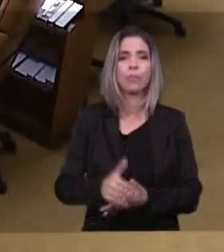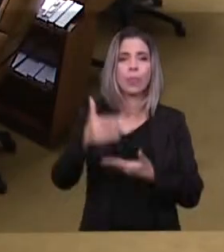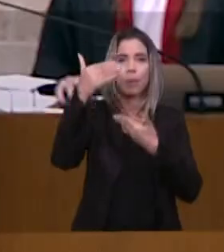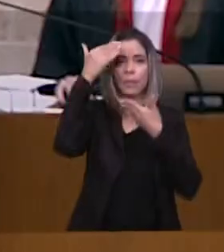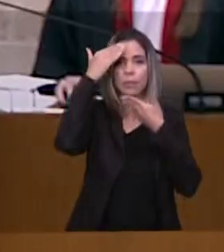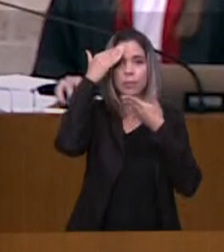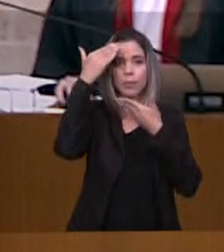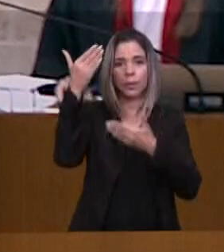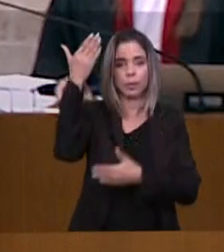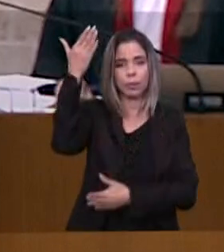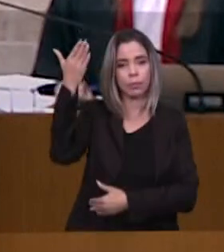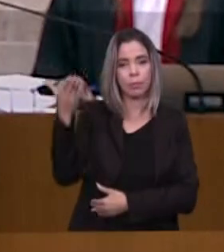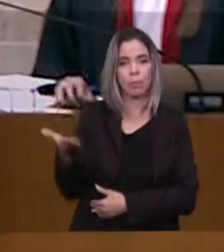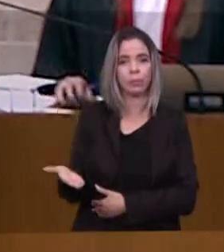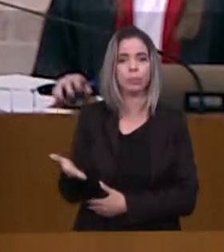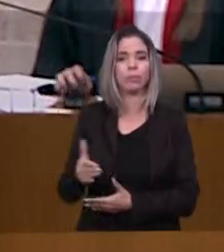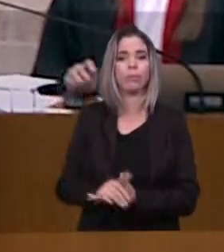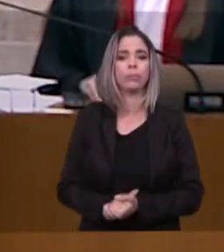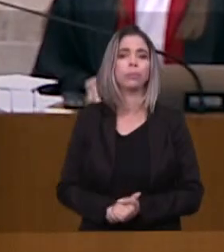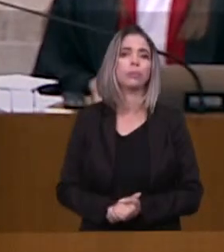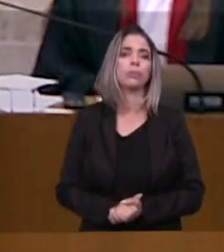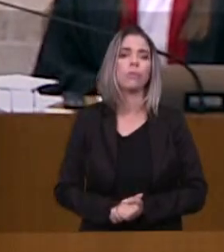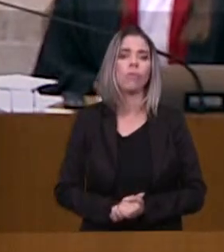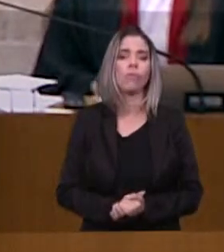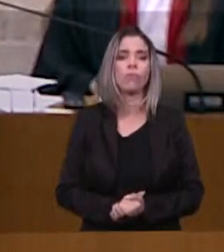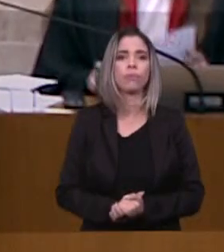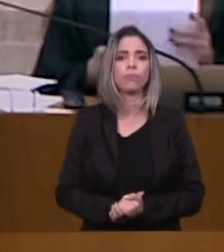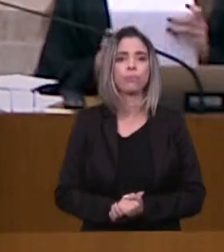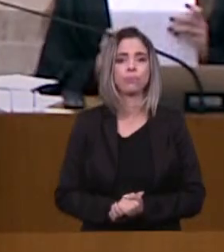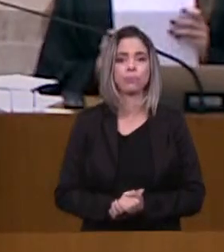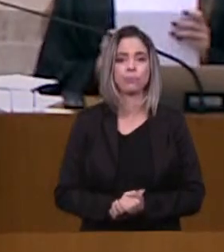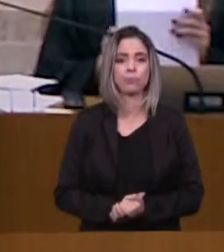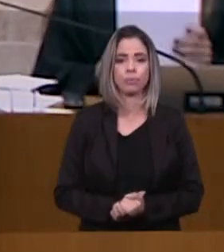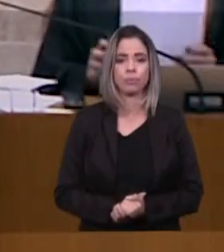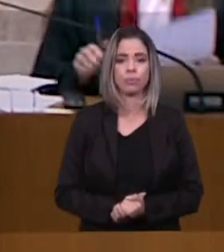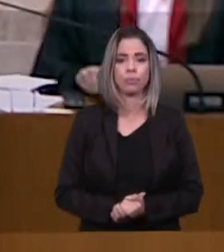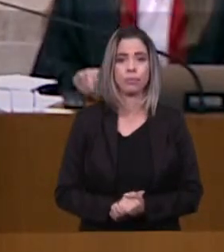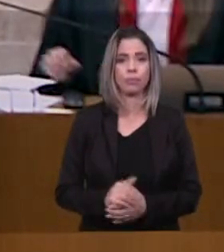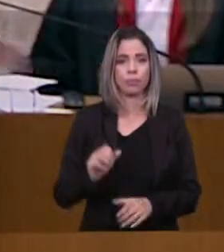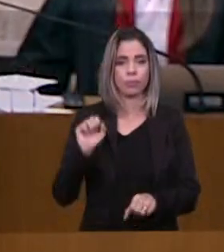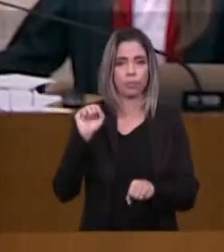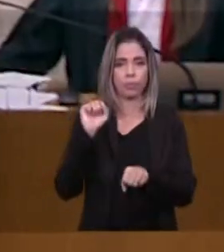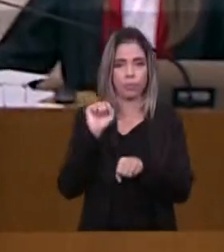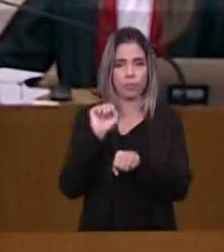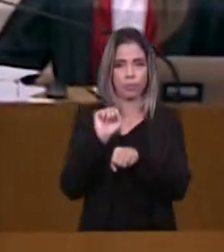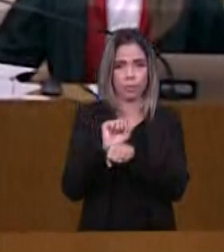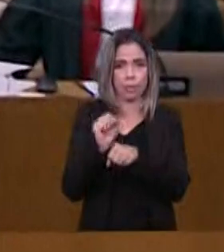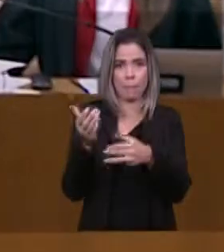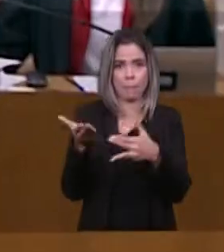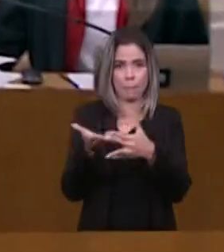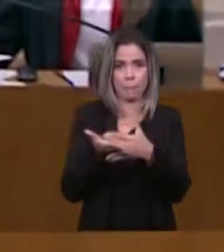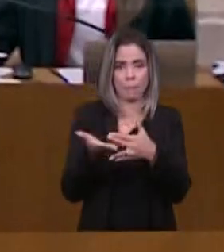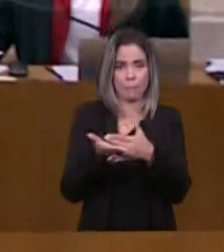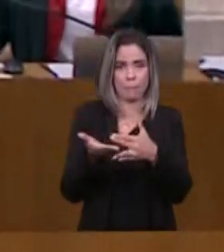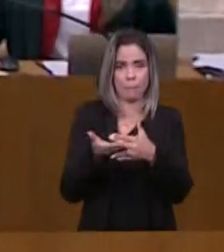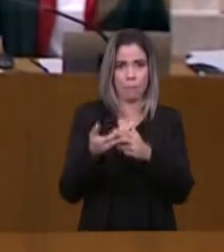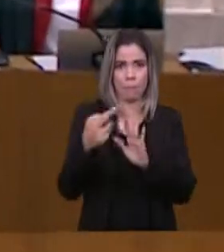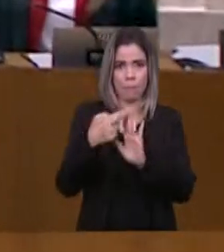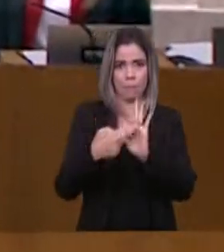Agradeço a Vossa Excelência e... Ao centro da imagem, também ao centro da mesa, em formato